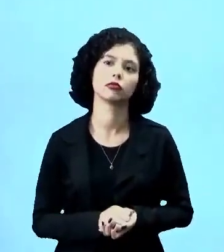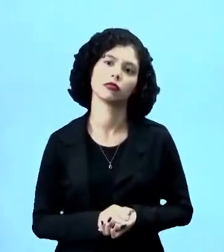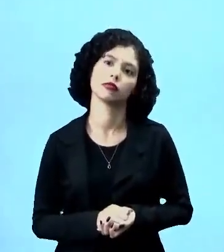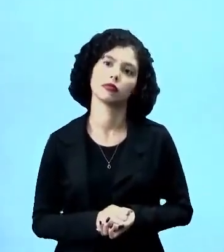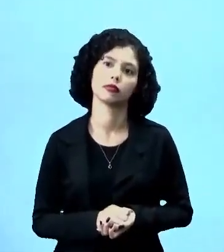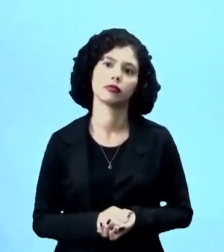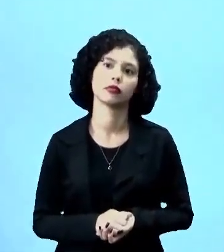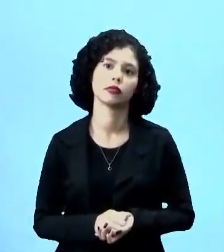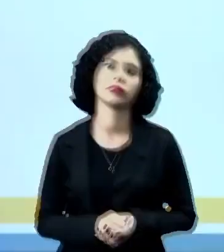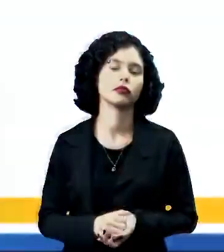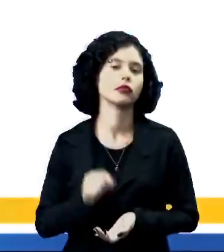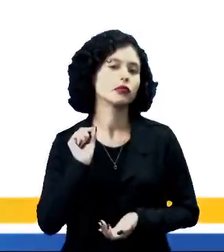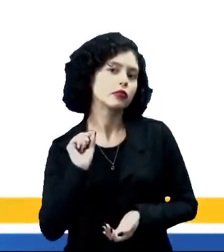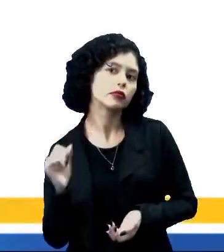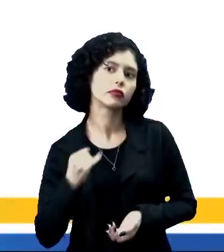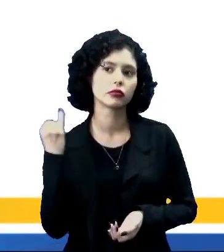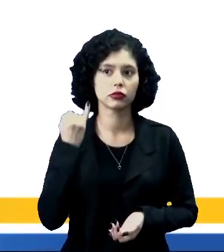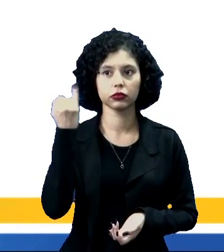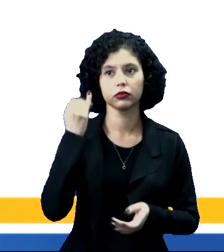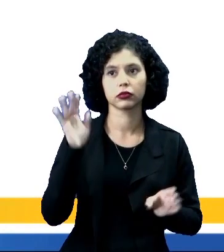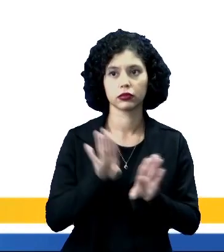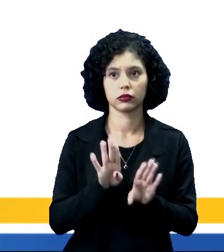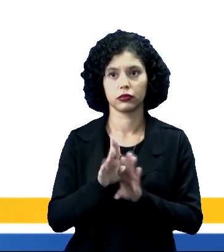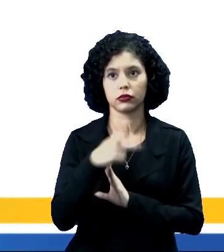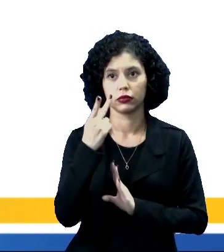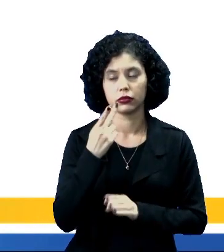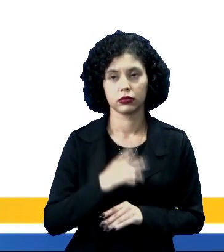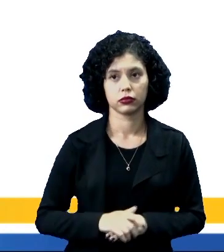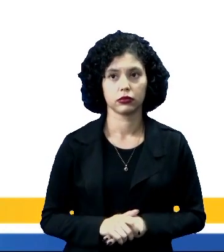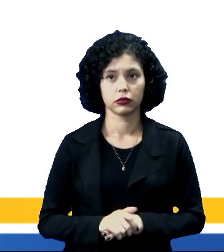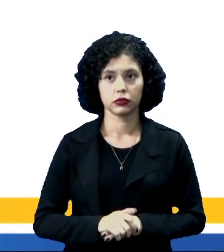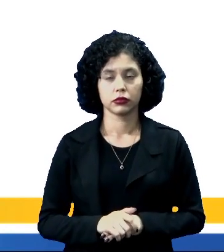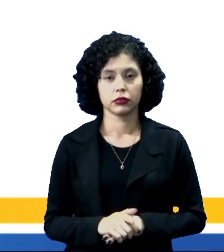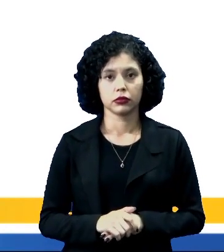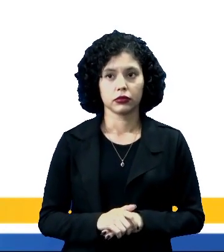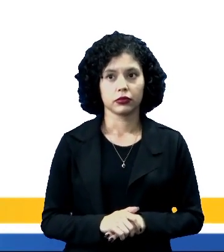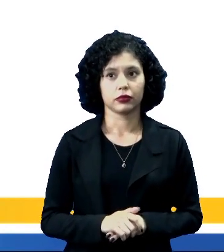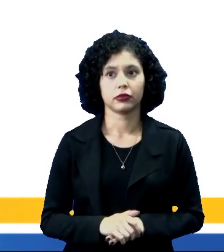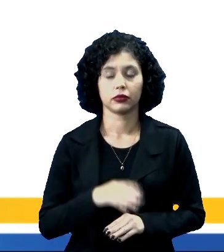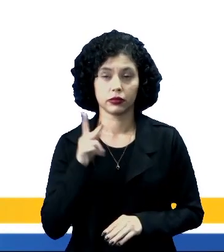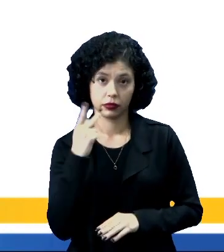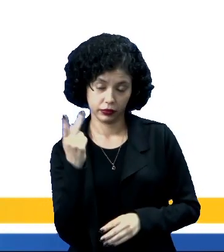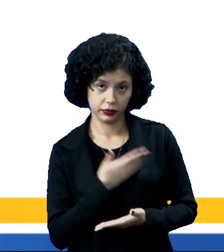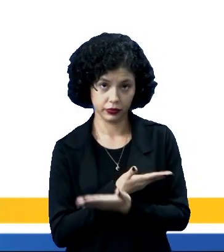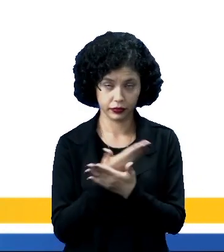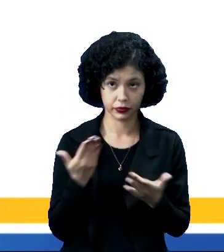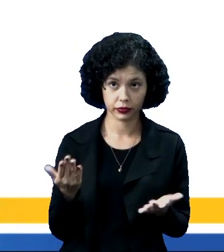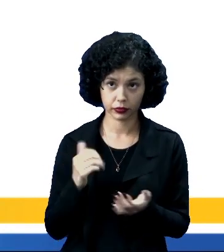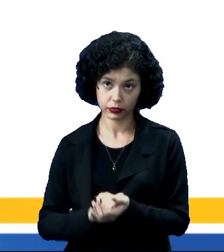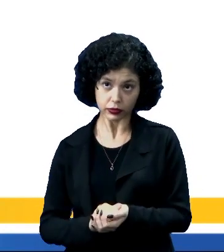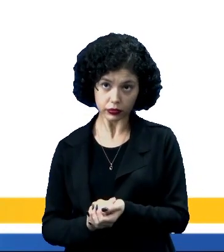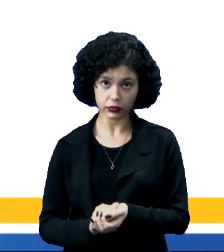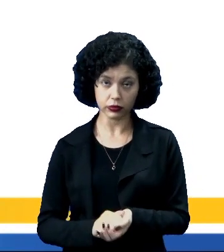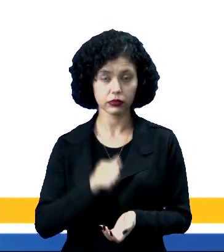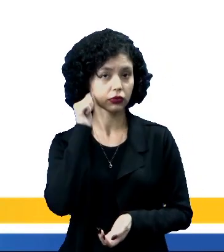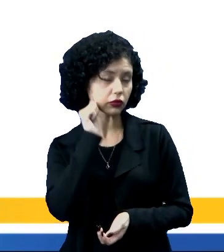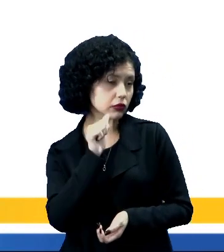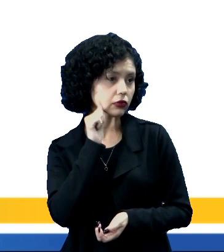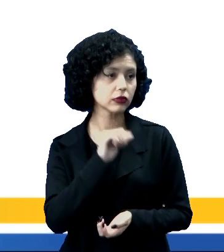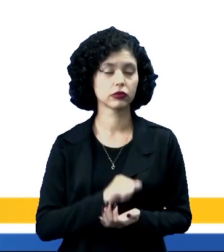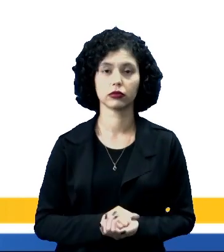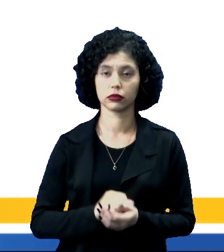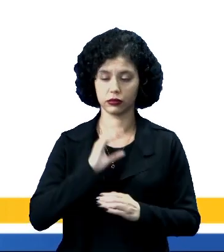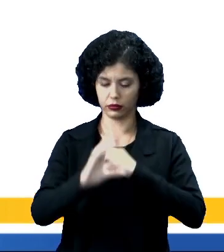seguindo o que que a gente tem de importante também para falar sobre isso como eu já disse para vocês dependendo da mulher